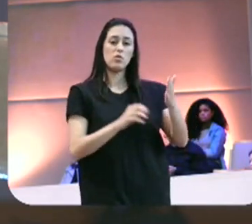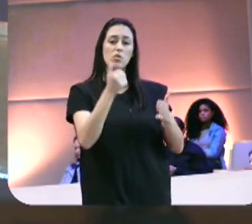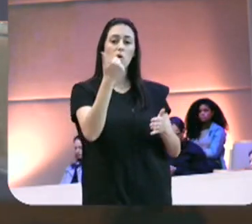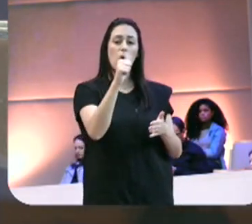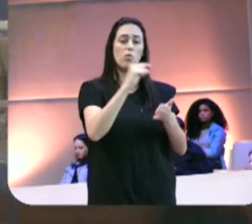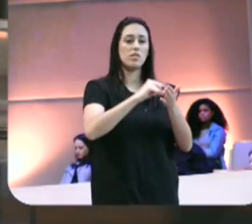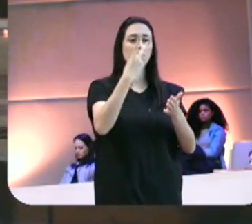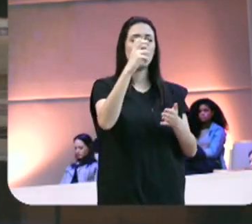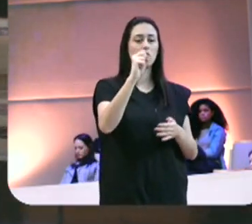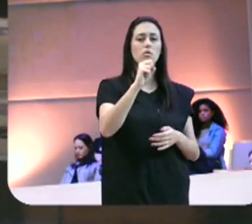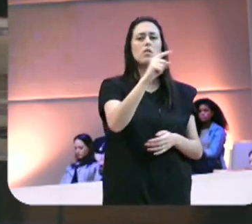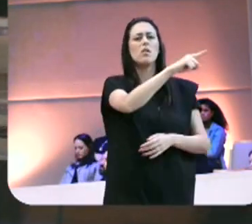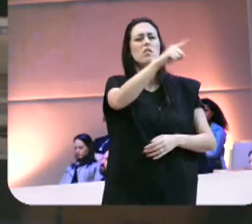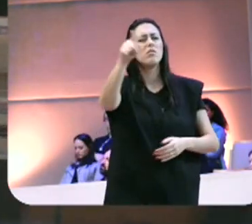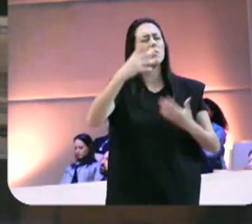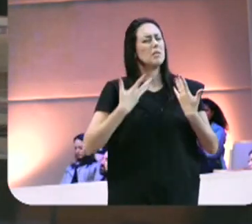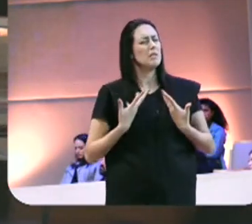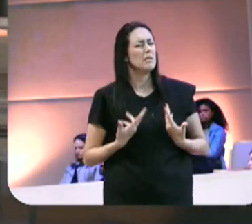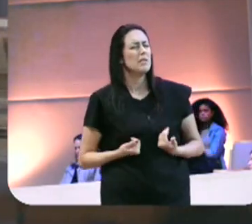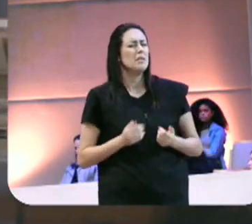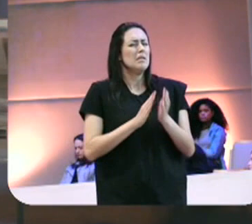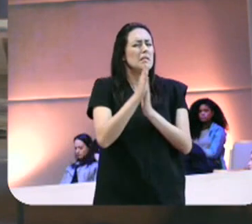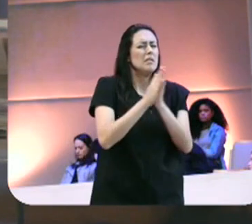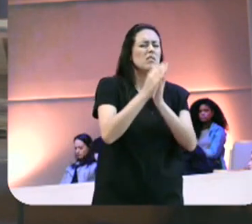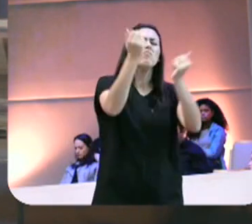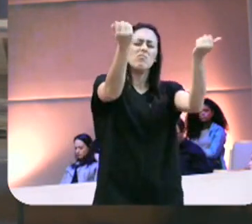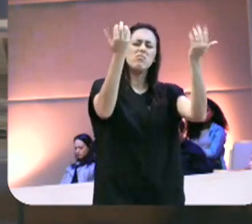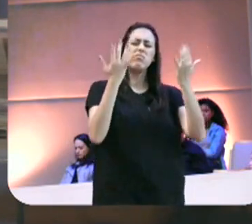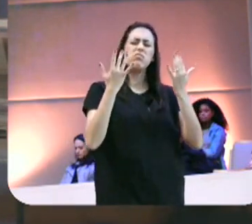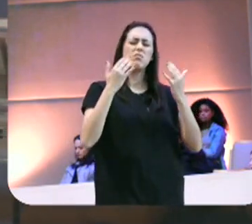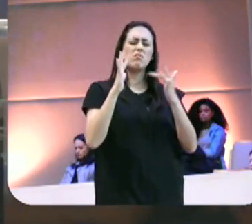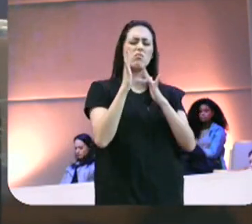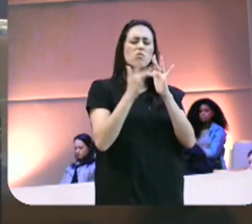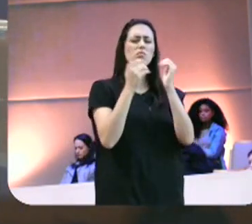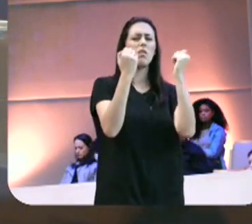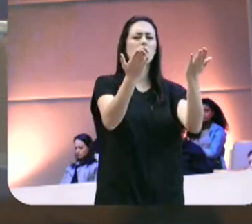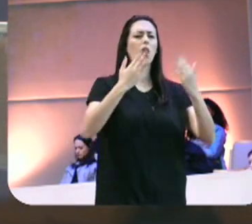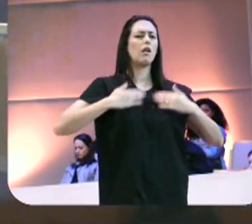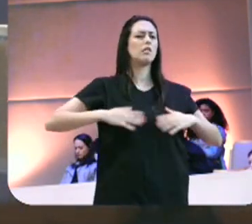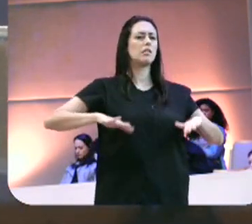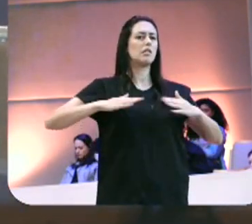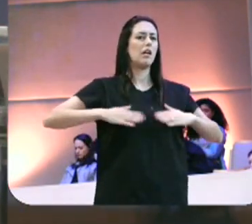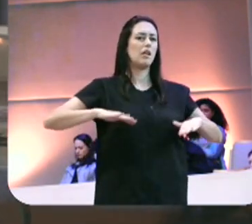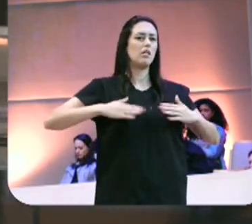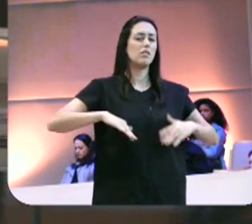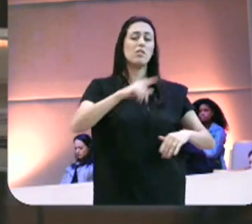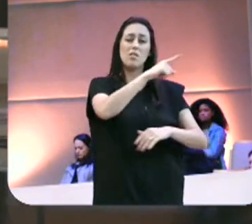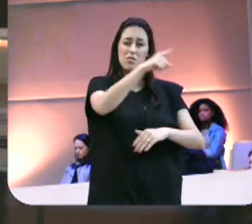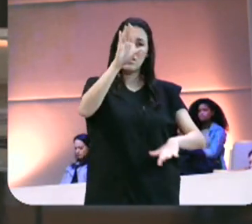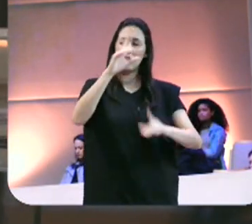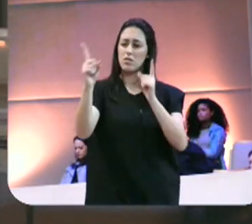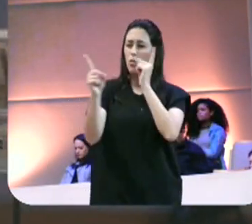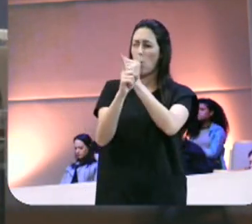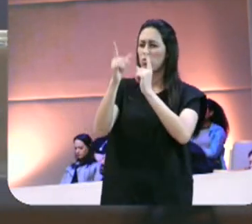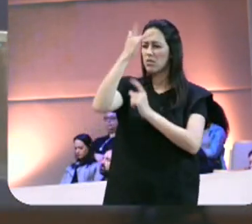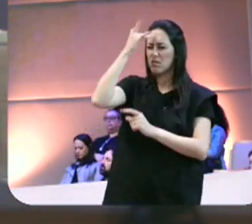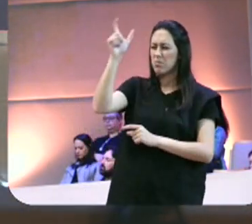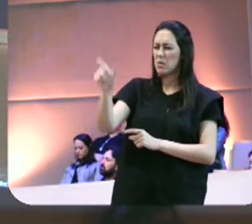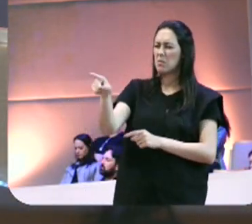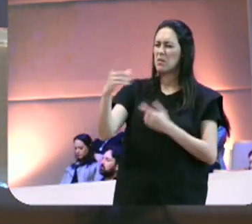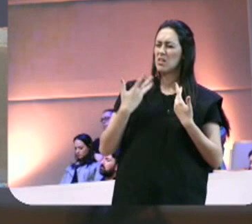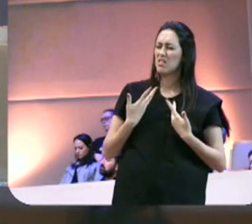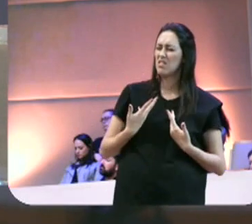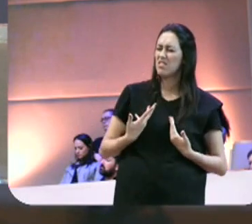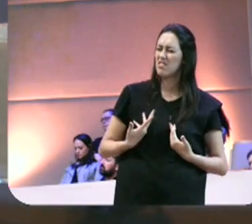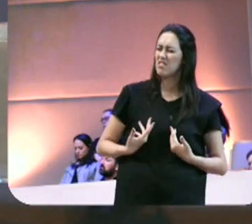mim todos que estão cansados e sobrecarregados, e eu vos darei descanso. Eu tenho certeza que essa semana você vai encontrar alguém que está cansado e sobrecarregado. Que tal você entregar